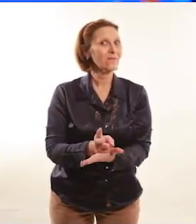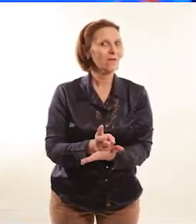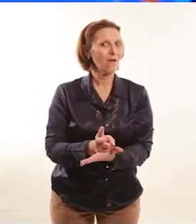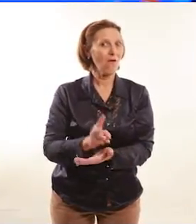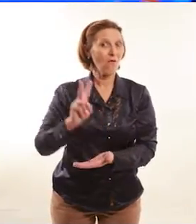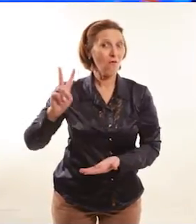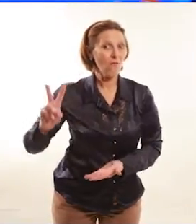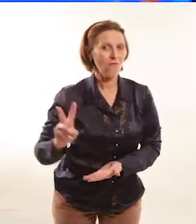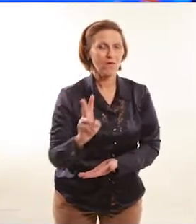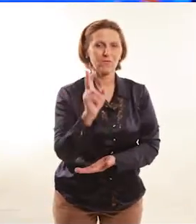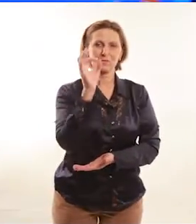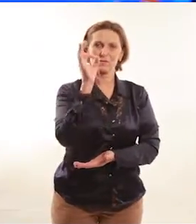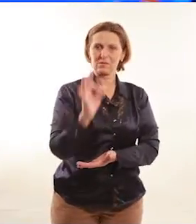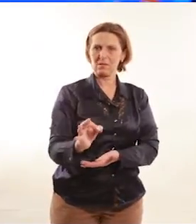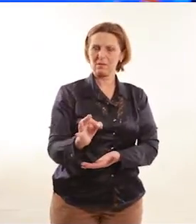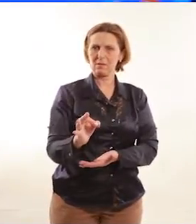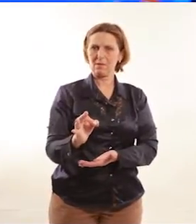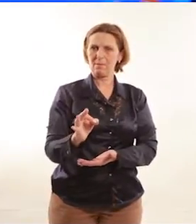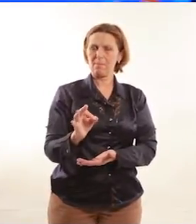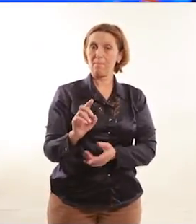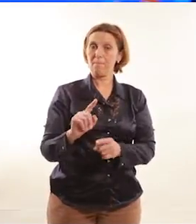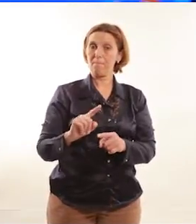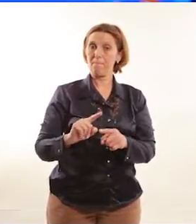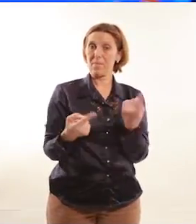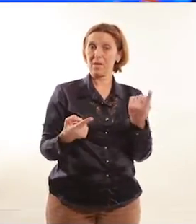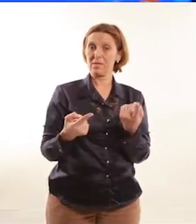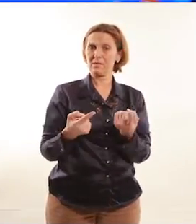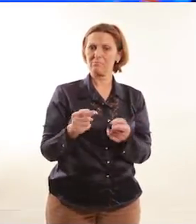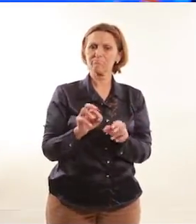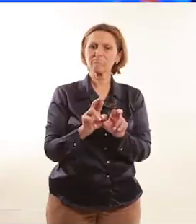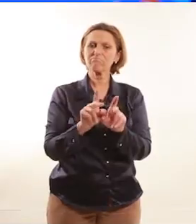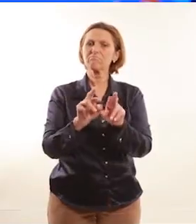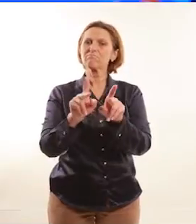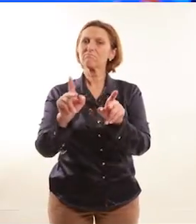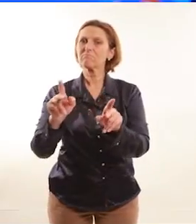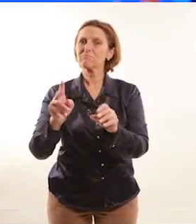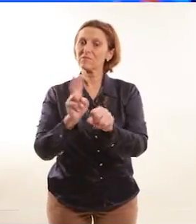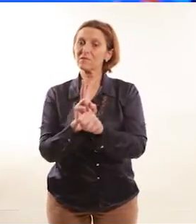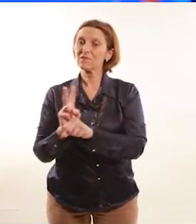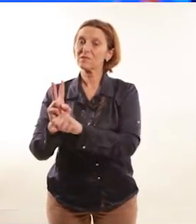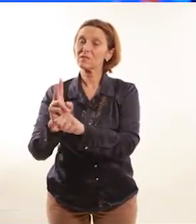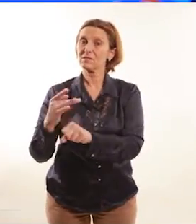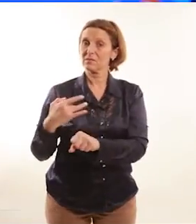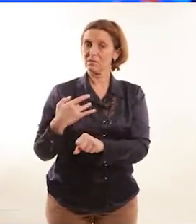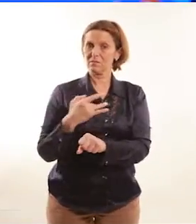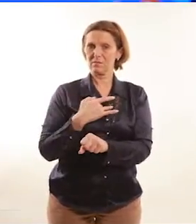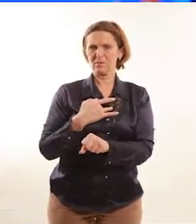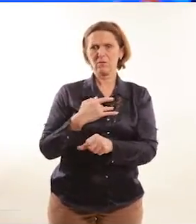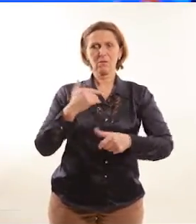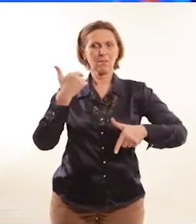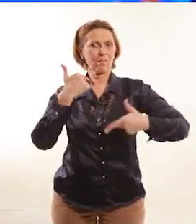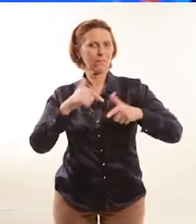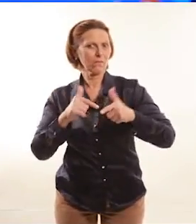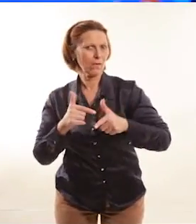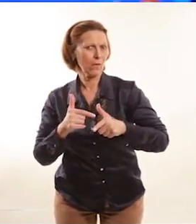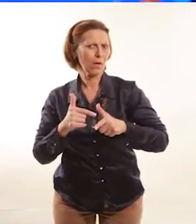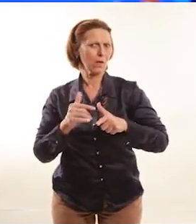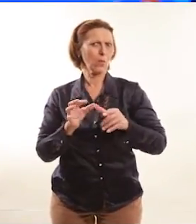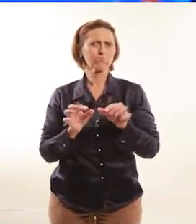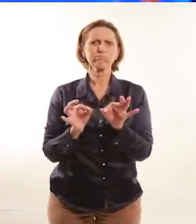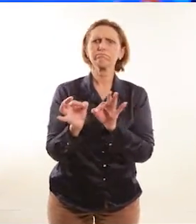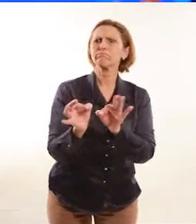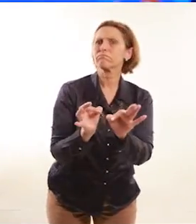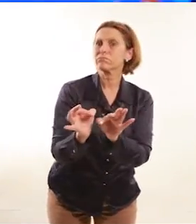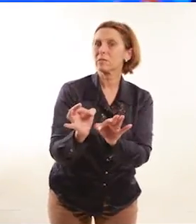compõe esse valor per capita. A parte variável da vigilância em saúde, ela é composta de ações, de